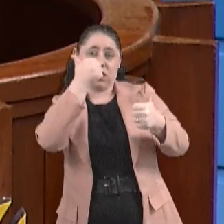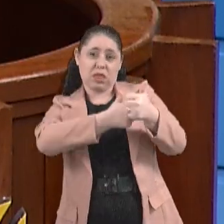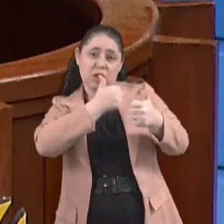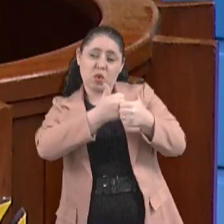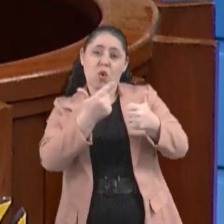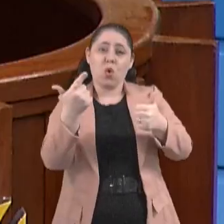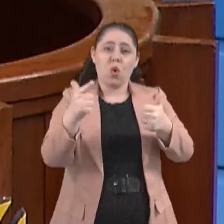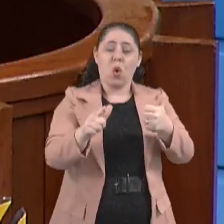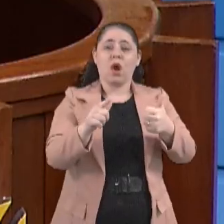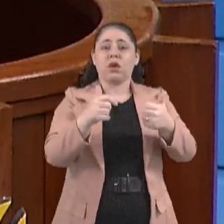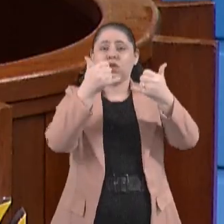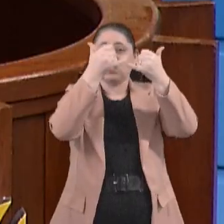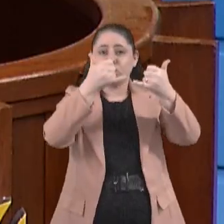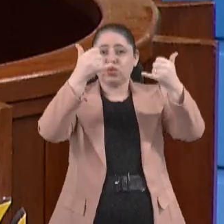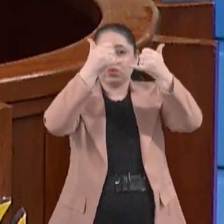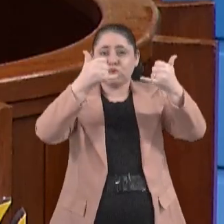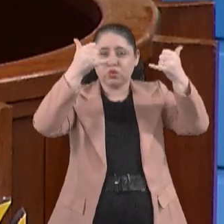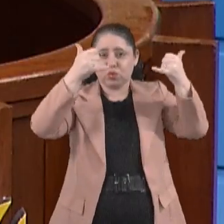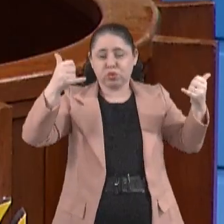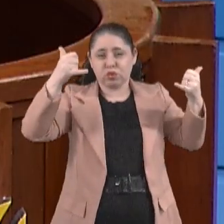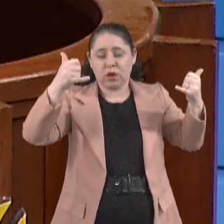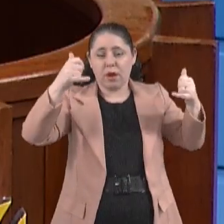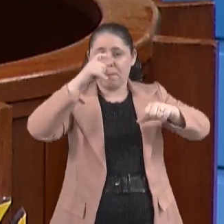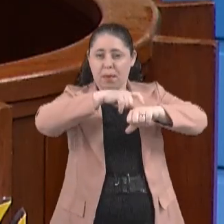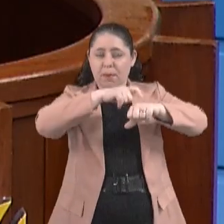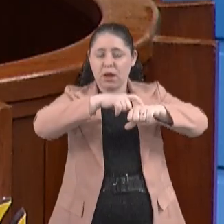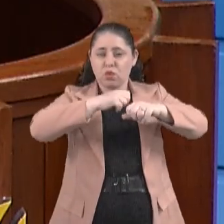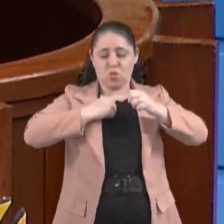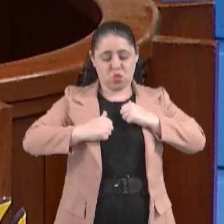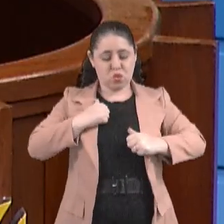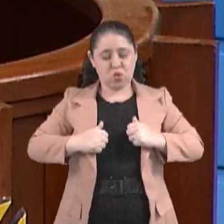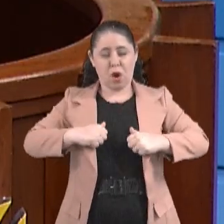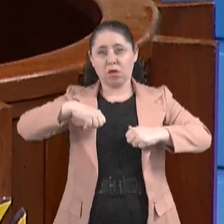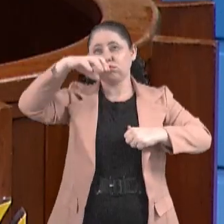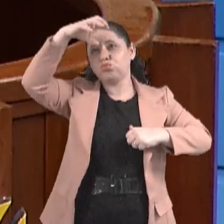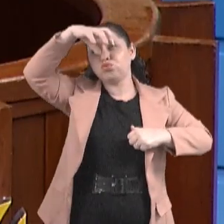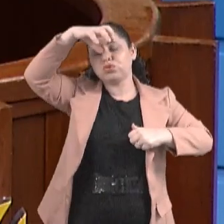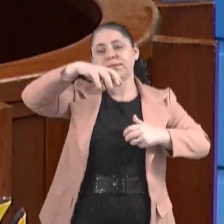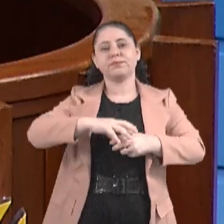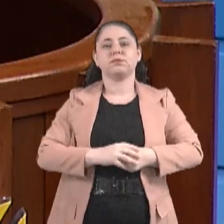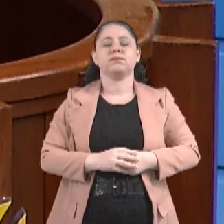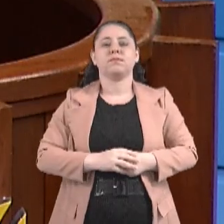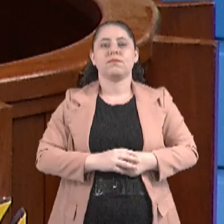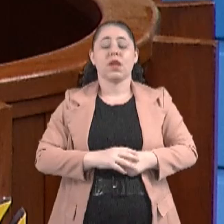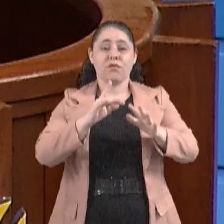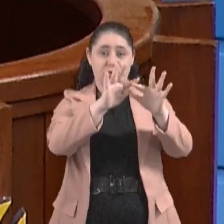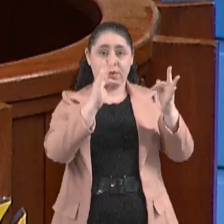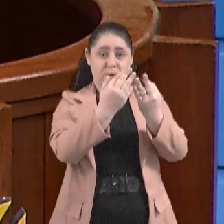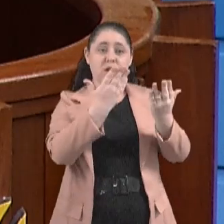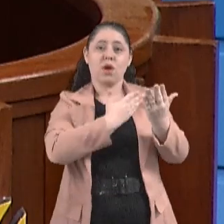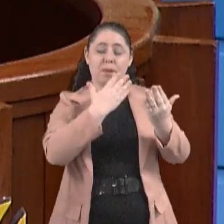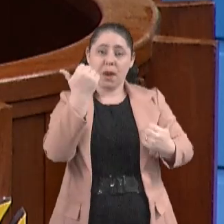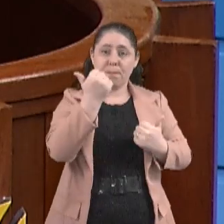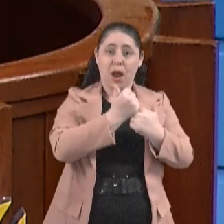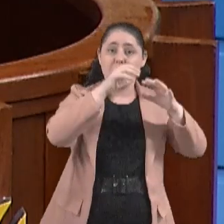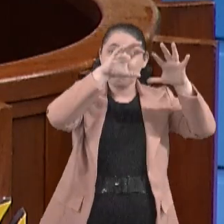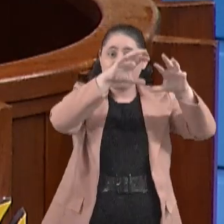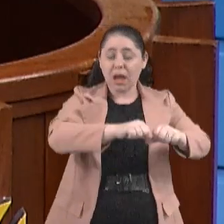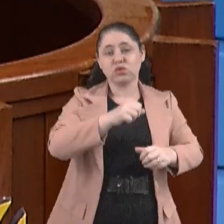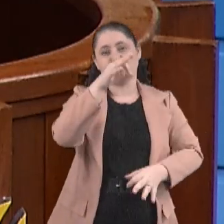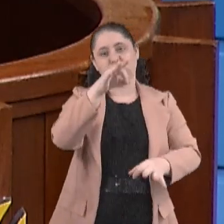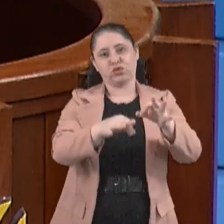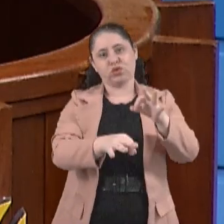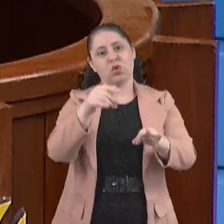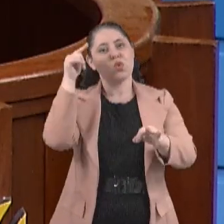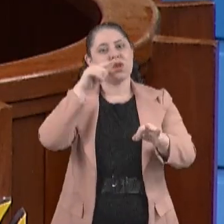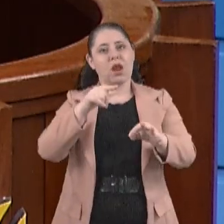tentou eletrocutá-la durante o banho. Famílias e amigos de Maria da Penha conseguiram apoiá-la juridicamente